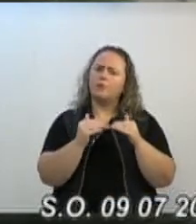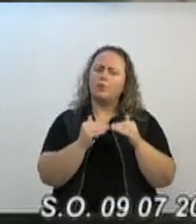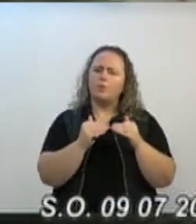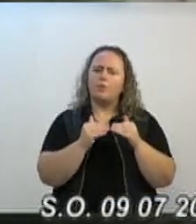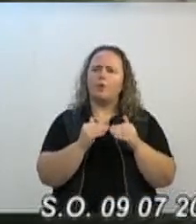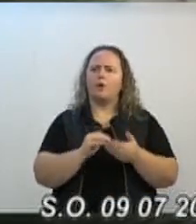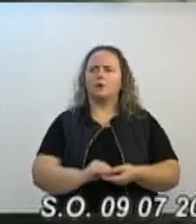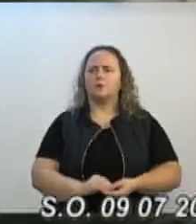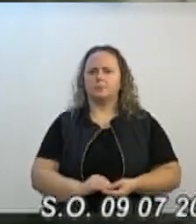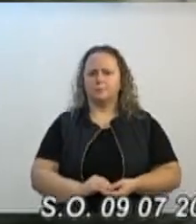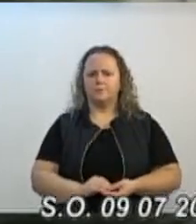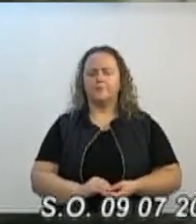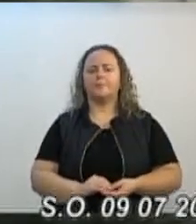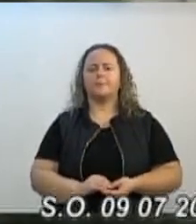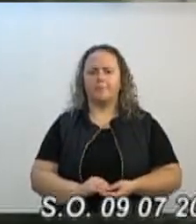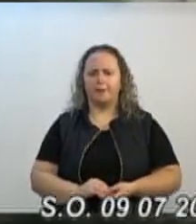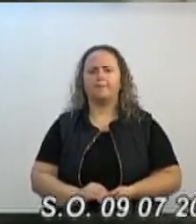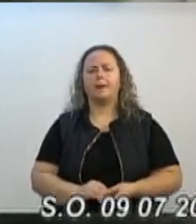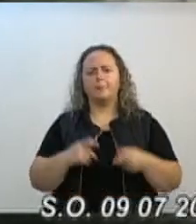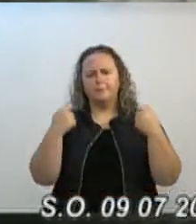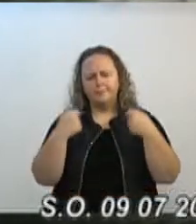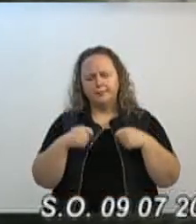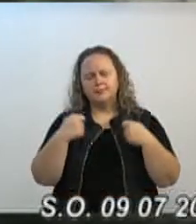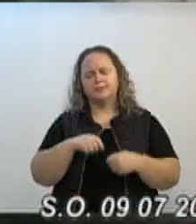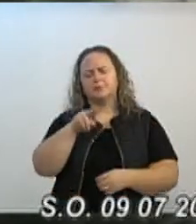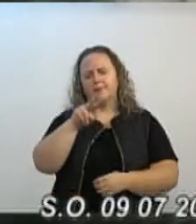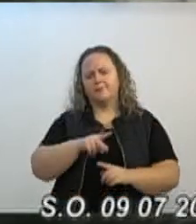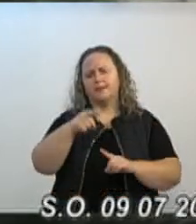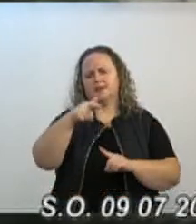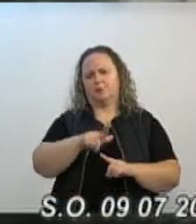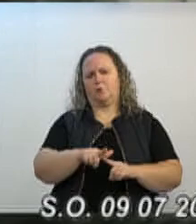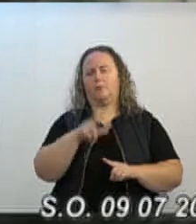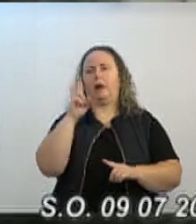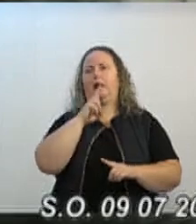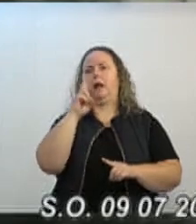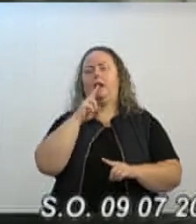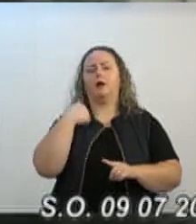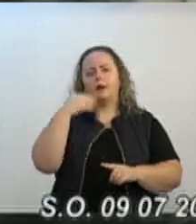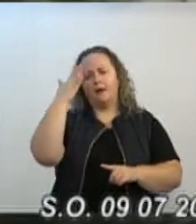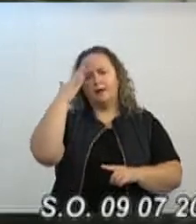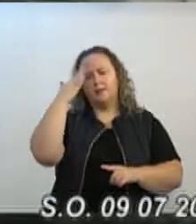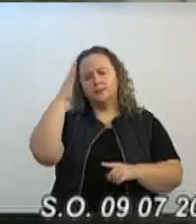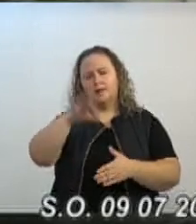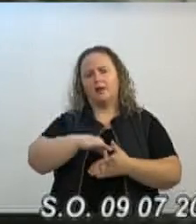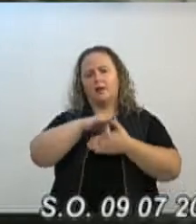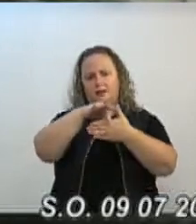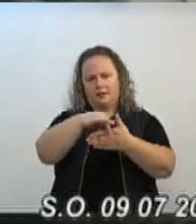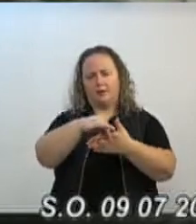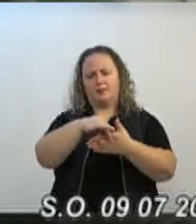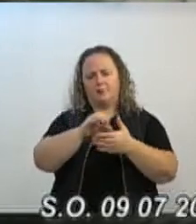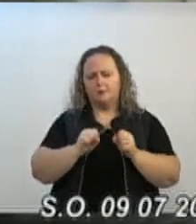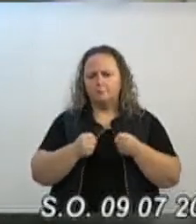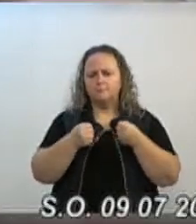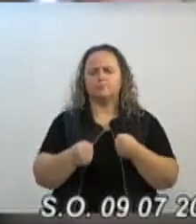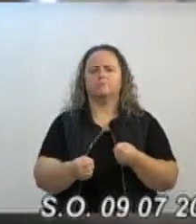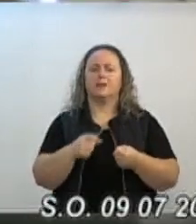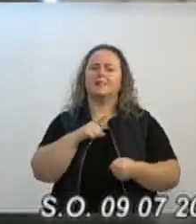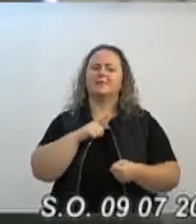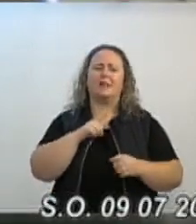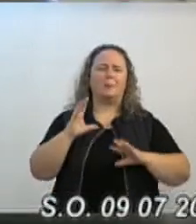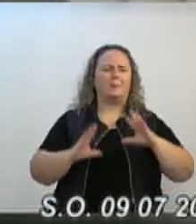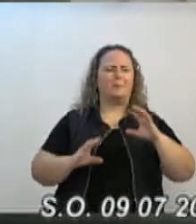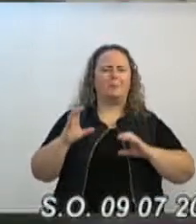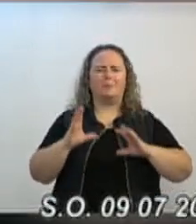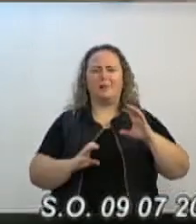os projetos de urgentíssimo têm que ser revistos, peço ao líder de governo, sei do esforço que ele está fazendo, acho que tem umas birras políticas que não são necessárias,